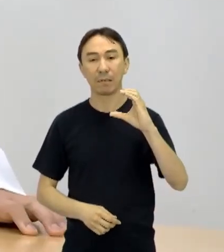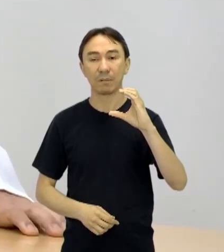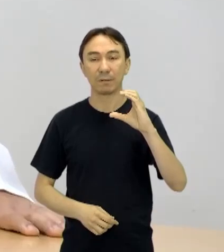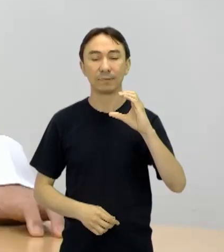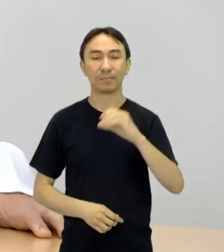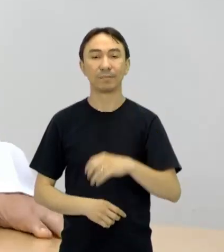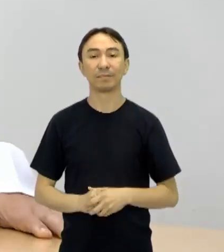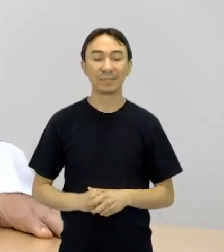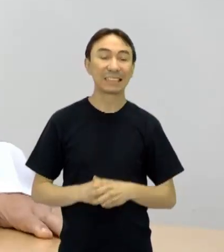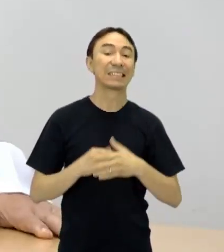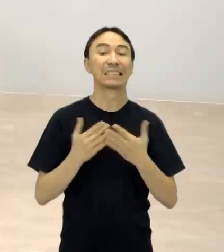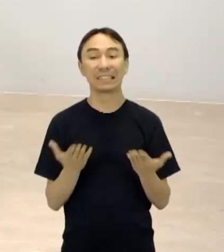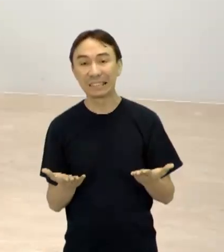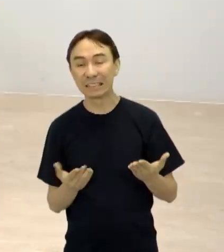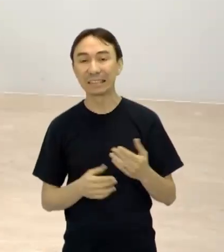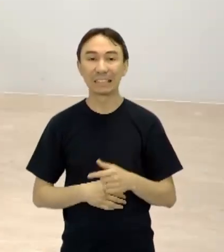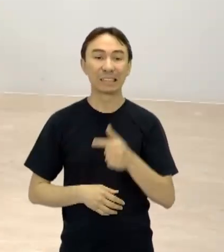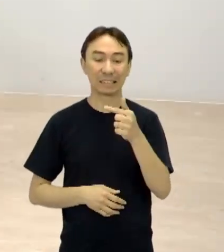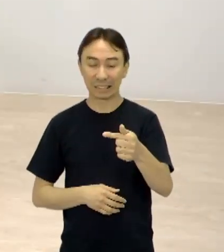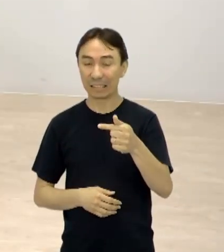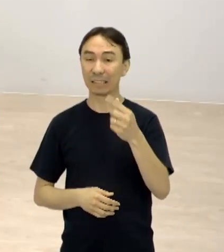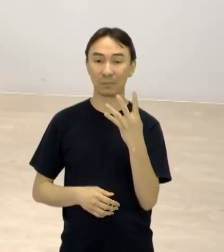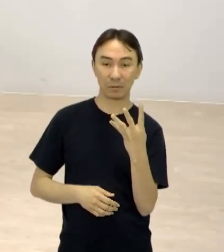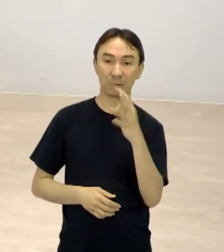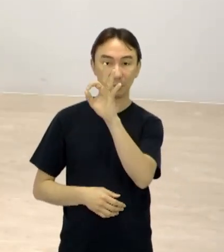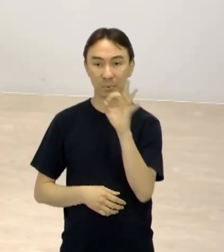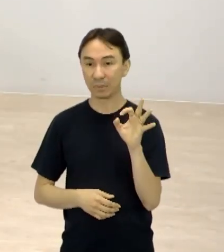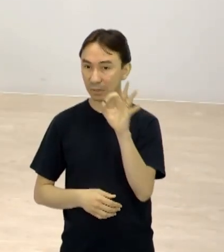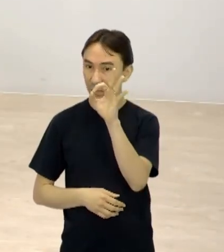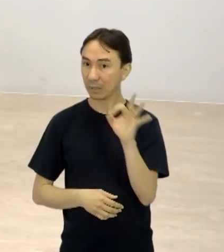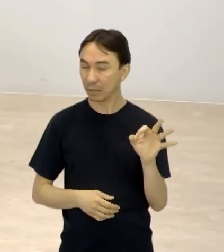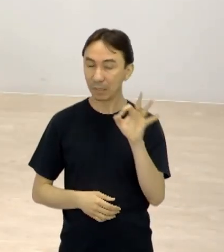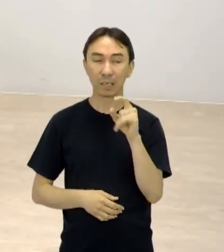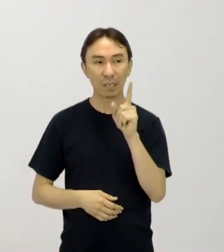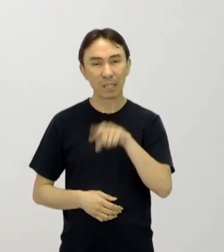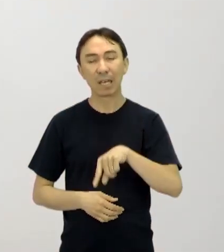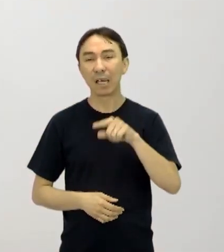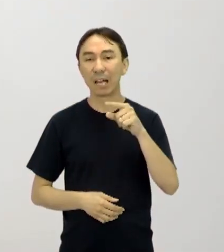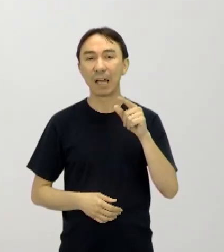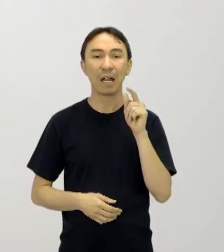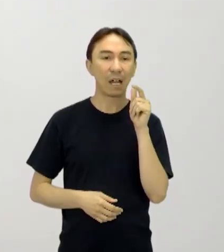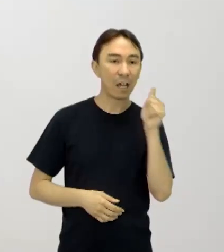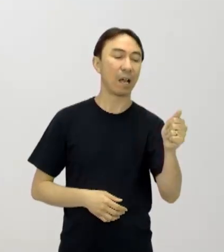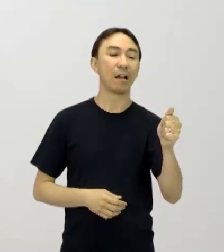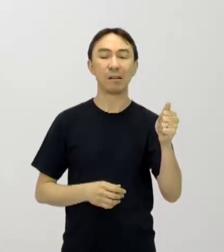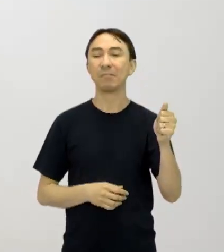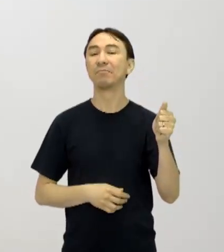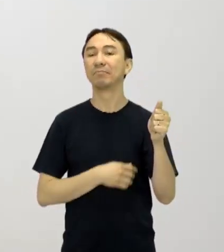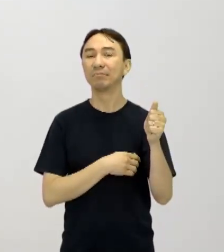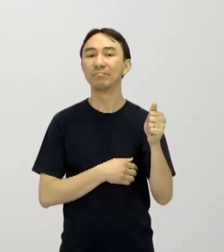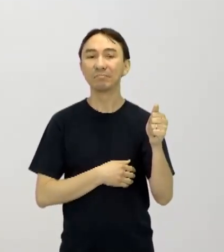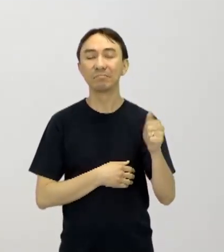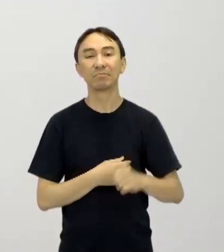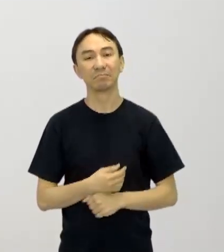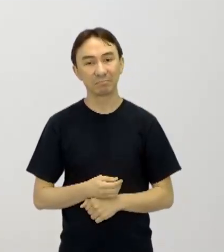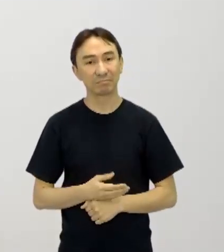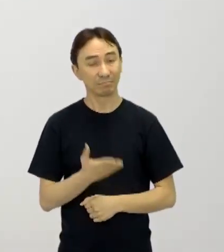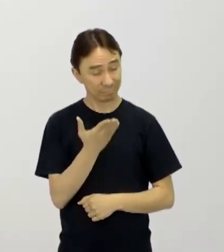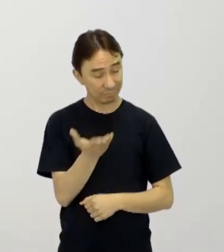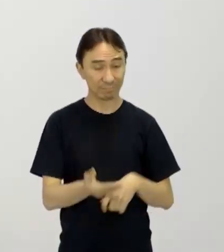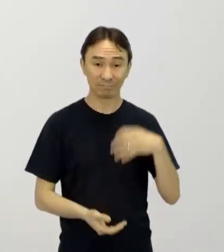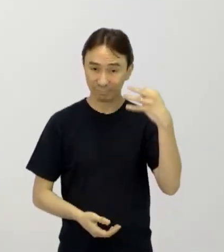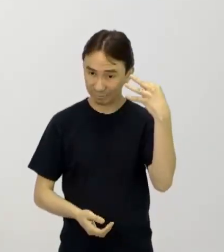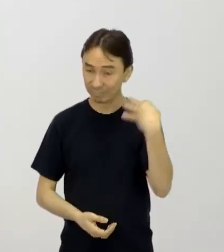Puxa vida. E aí, hein? 74% foi na A. Então o pessoal está sabendo bastante, né? Bom, o Everest ele